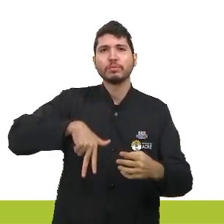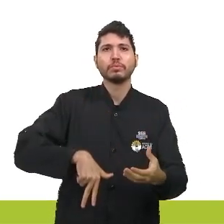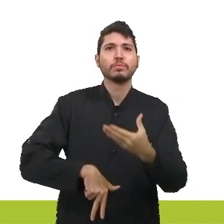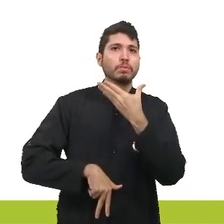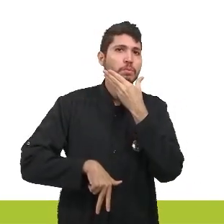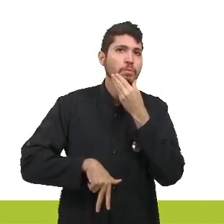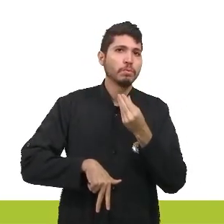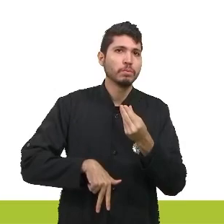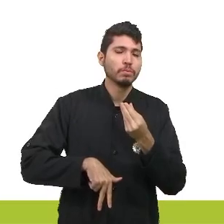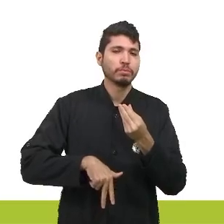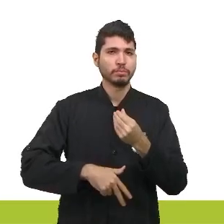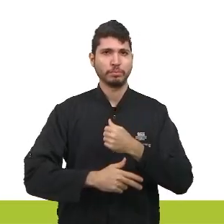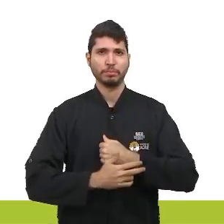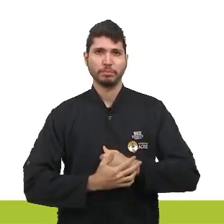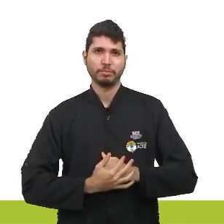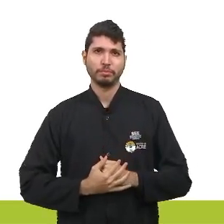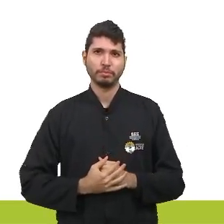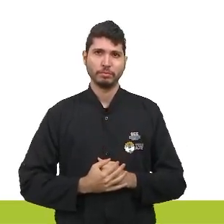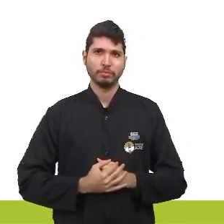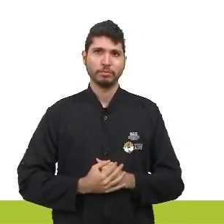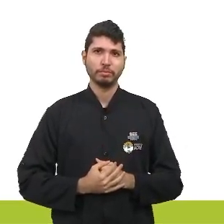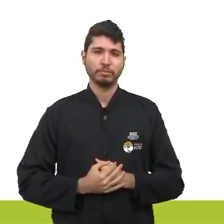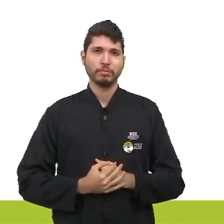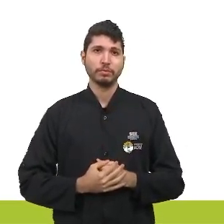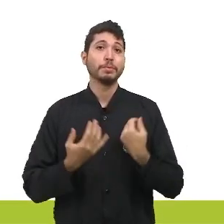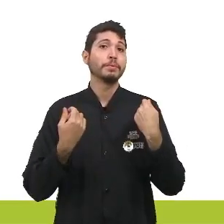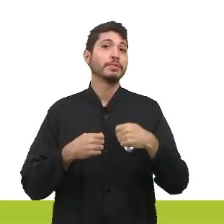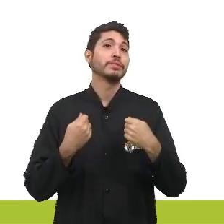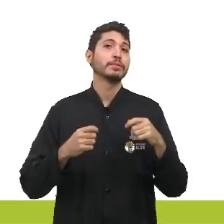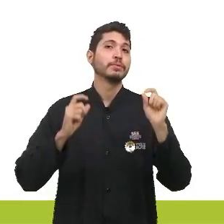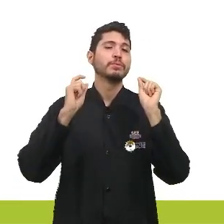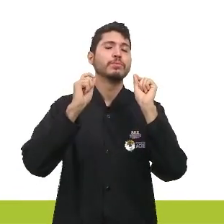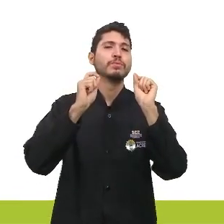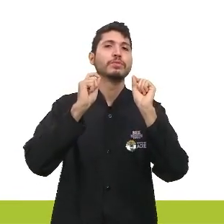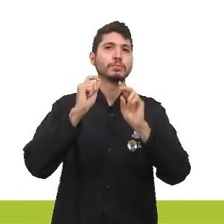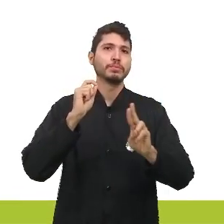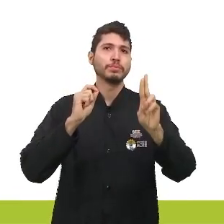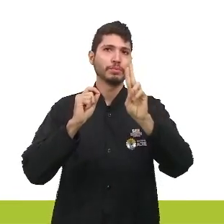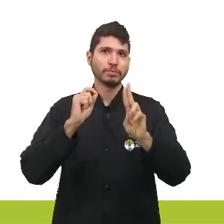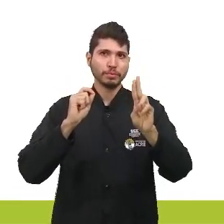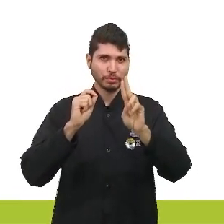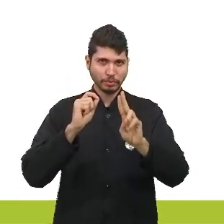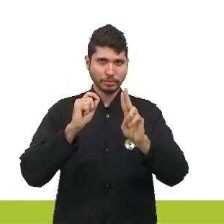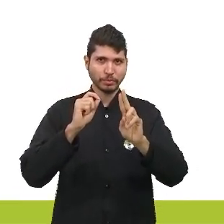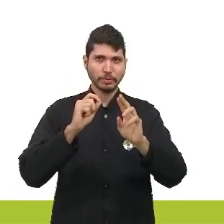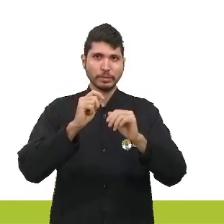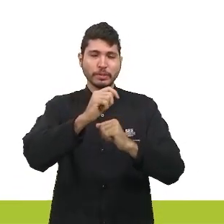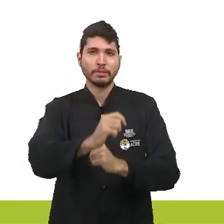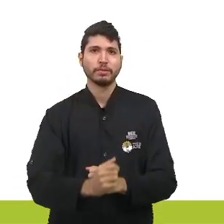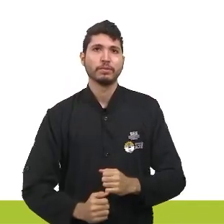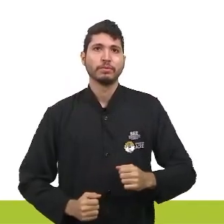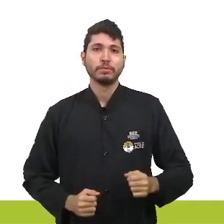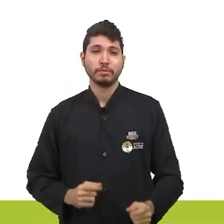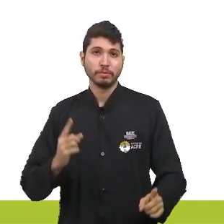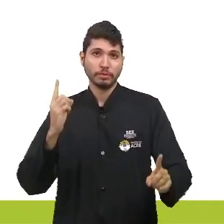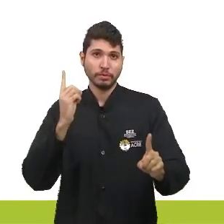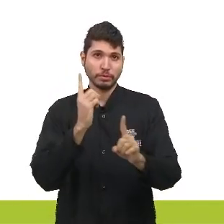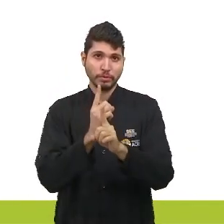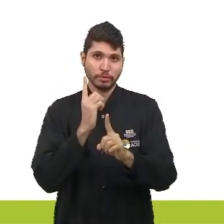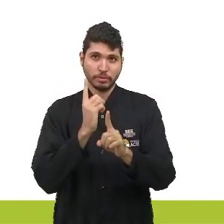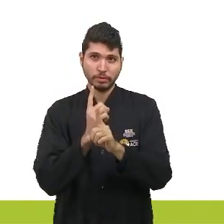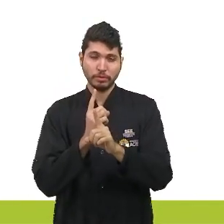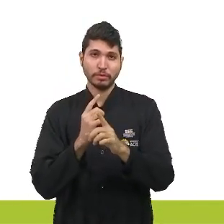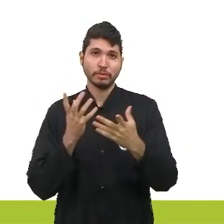seguinte probabilidade. Digamos que F denote fumantes. Eu quero saber